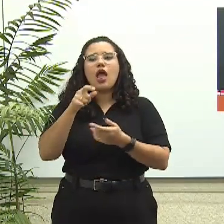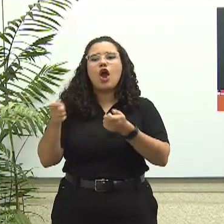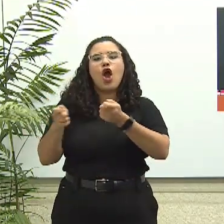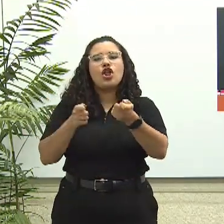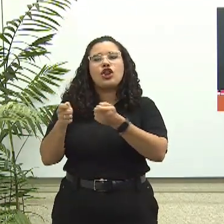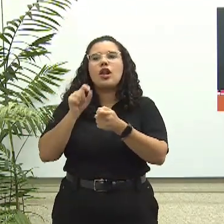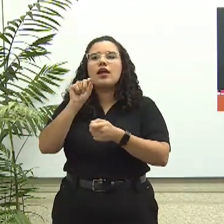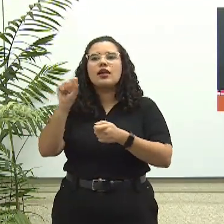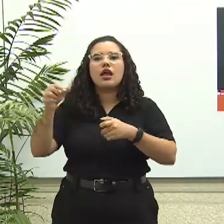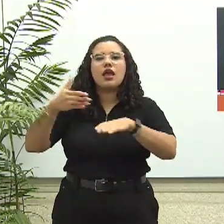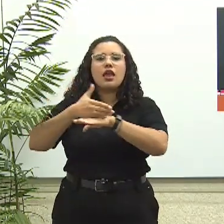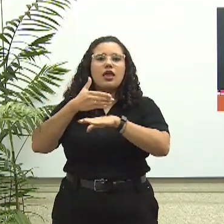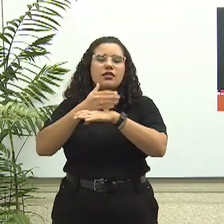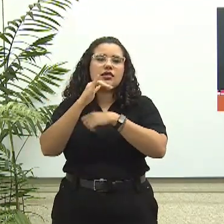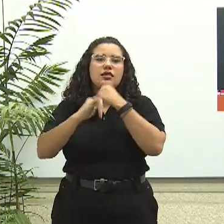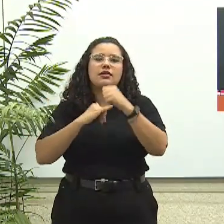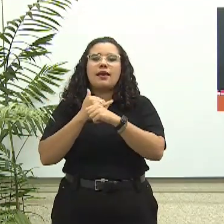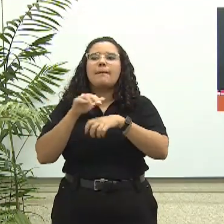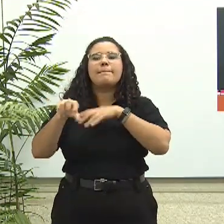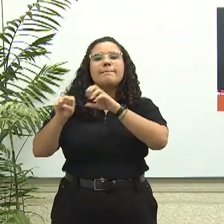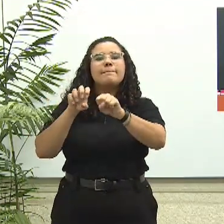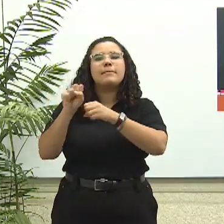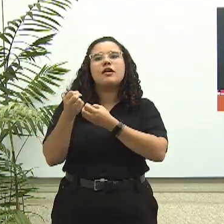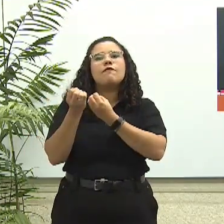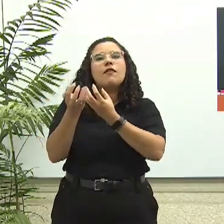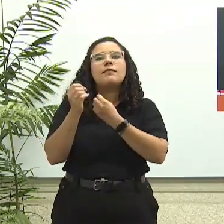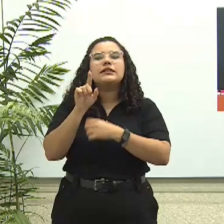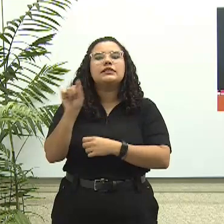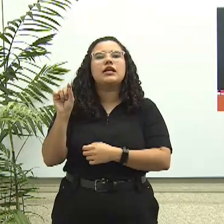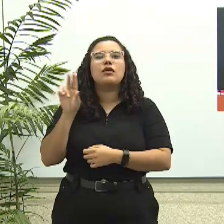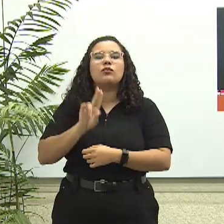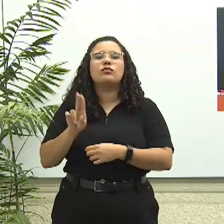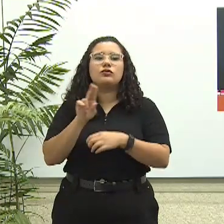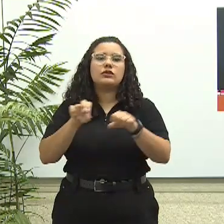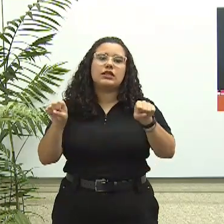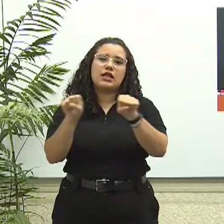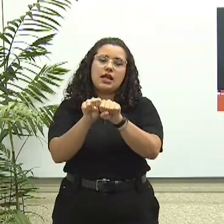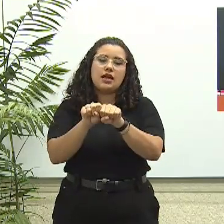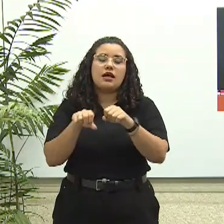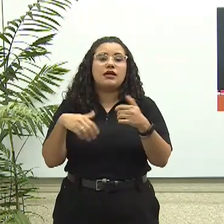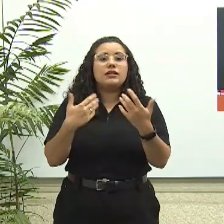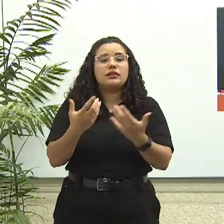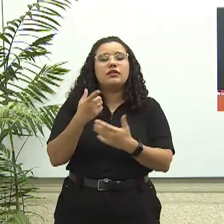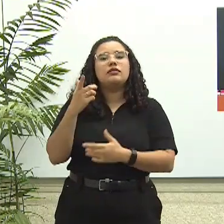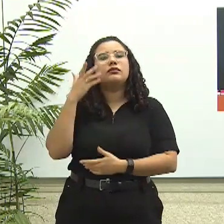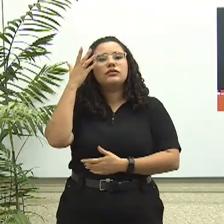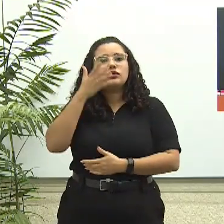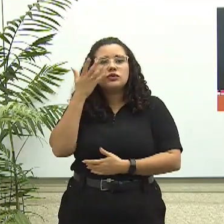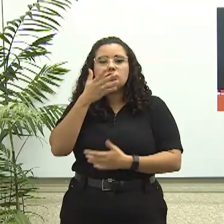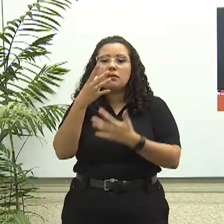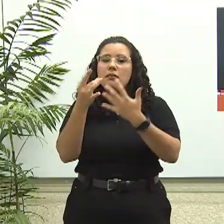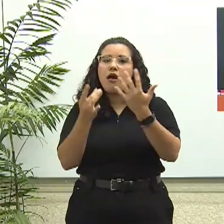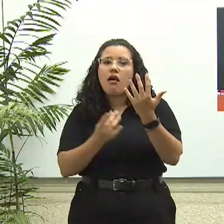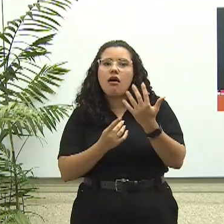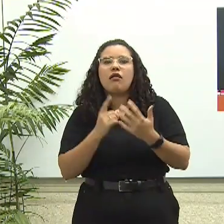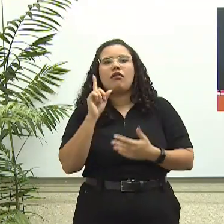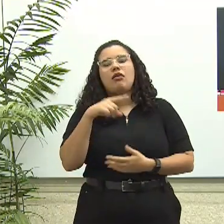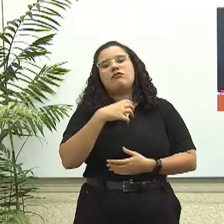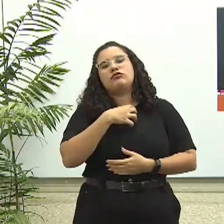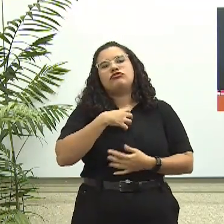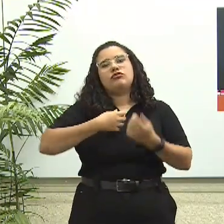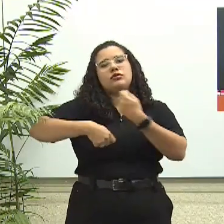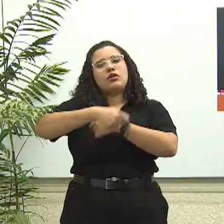quem tem acesso à internet para capturar o dado de quem usa aqueles cabos então a a discurso da benevolência tem sido um grande modelo de